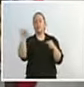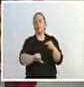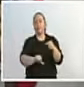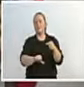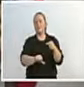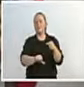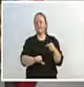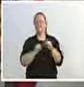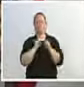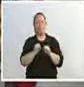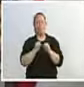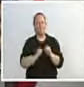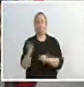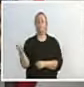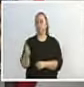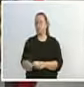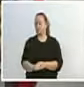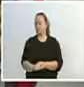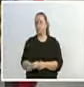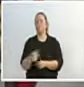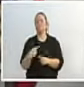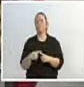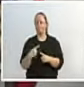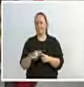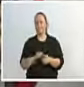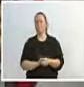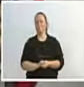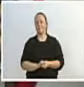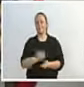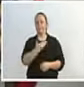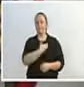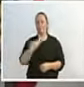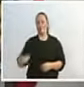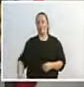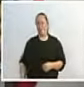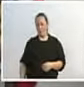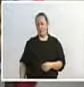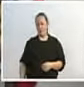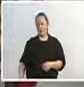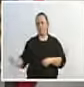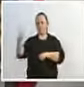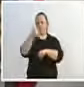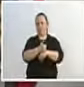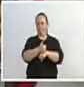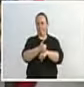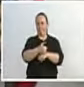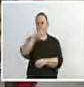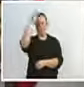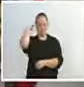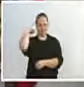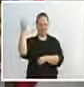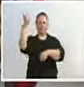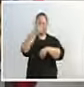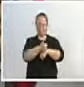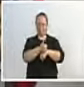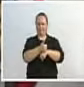Pode piorar porque o governo interventor, o governo interino, o governo indevido instalado no Brasil